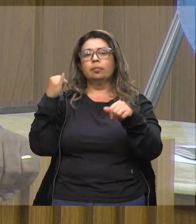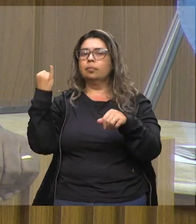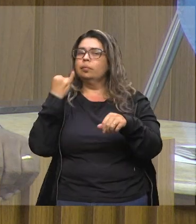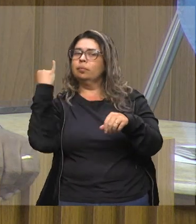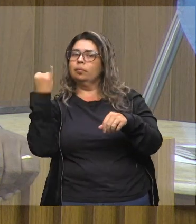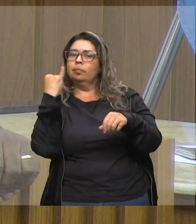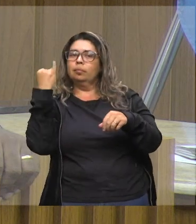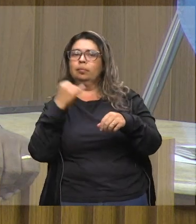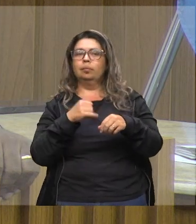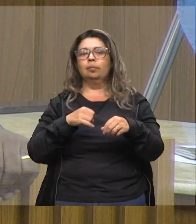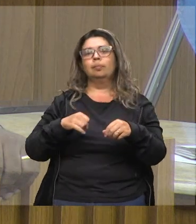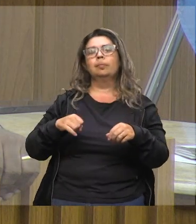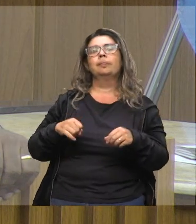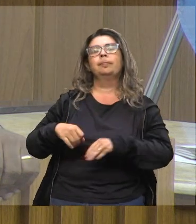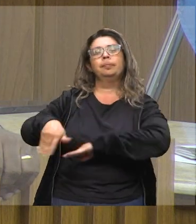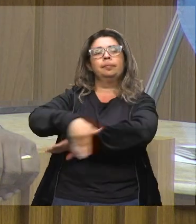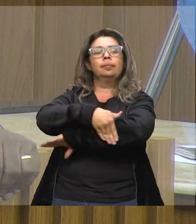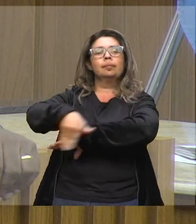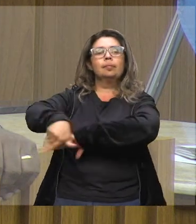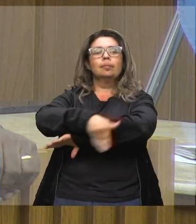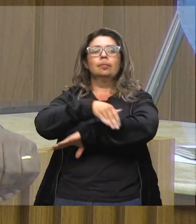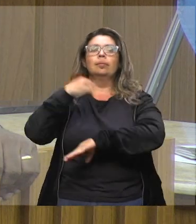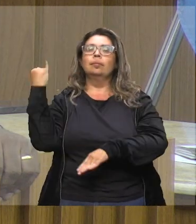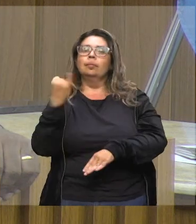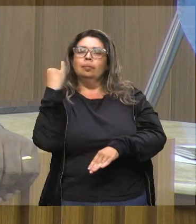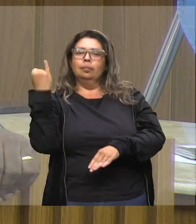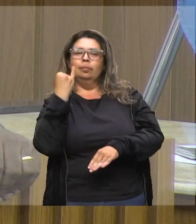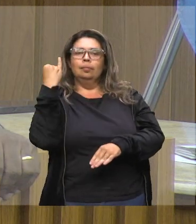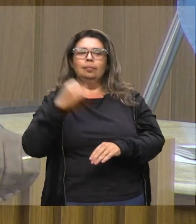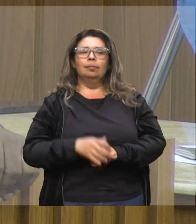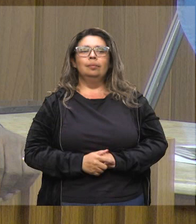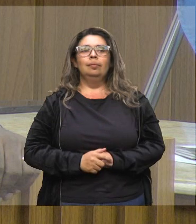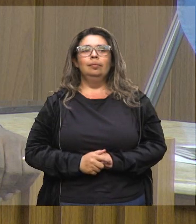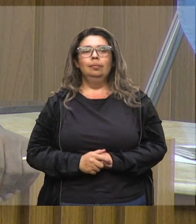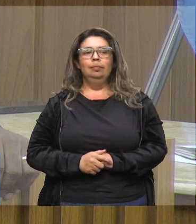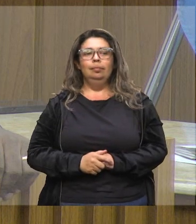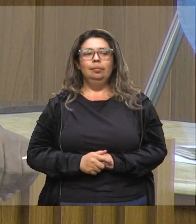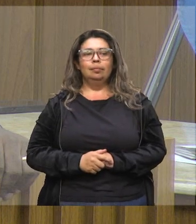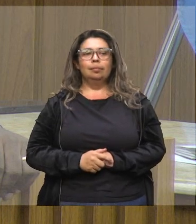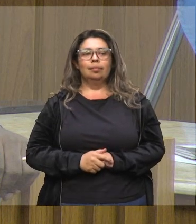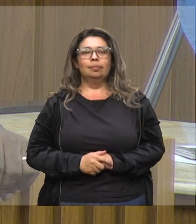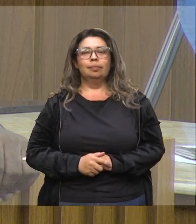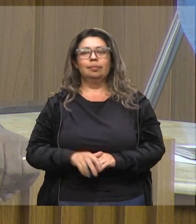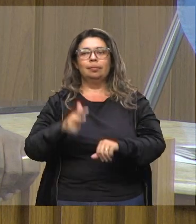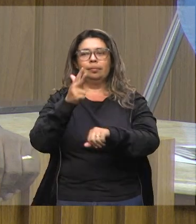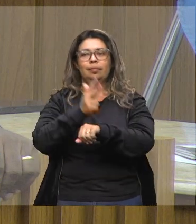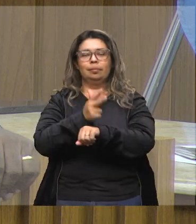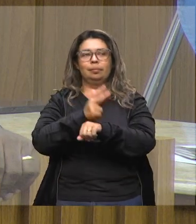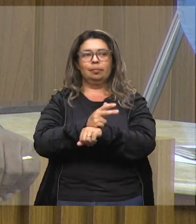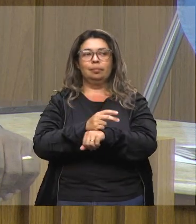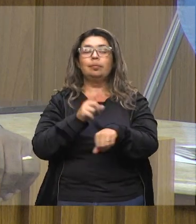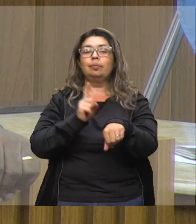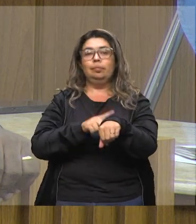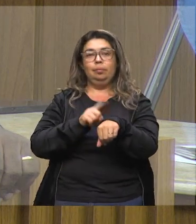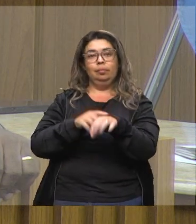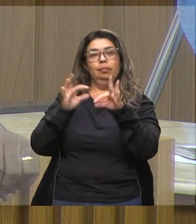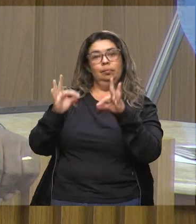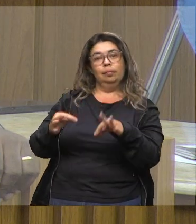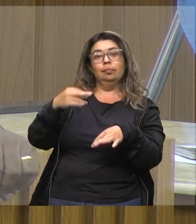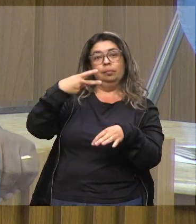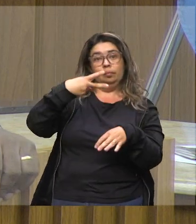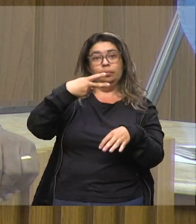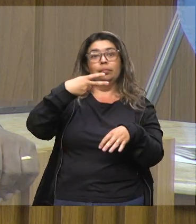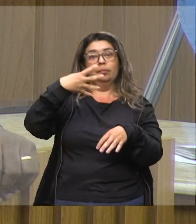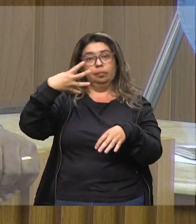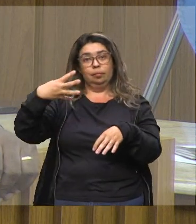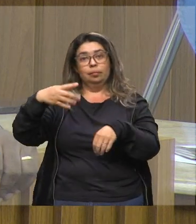ruas, vias principais de nossa cidade, né, está sendo as imagens em tempo real, 24 horas,